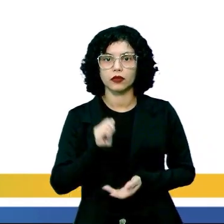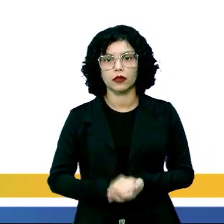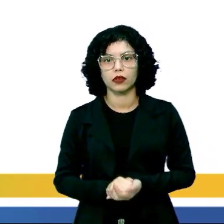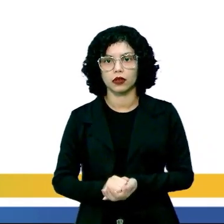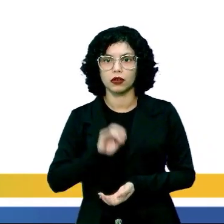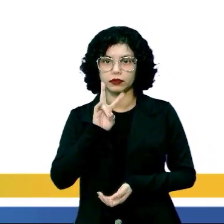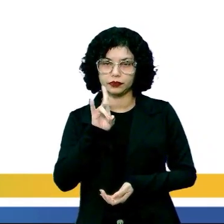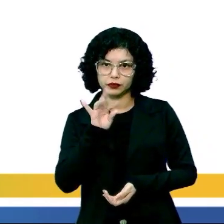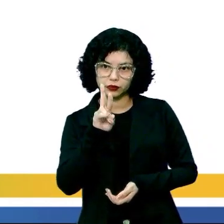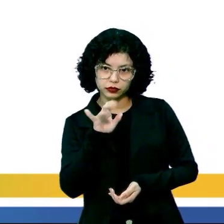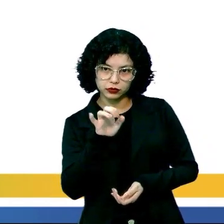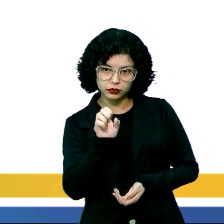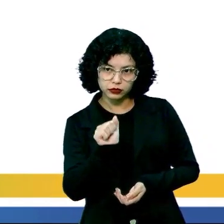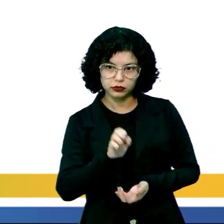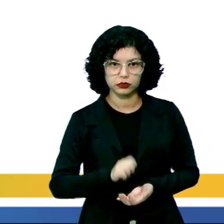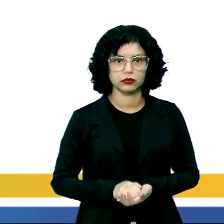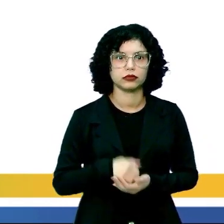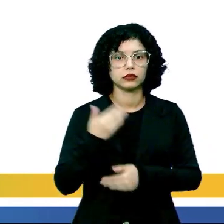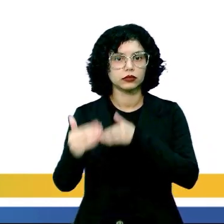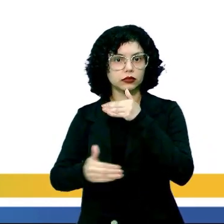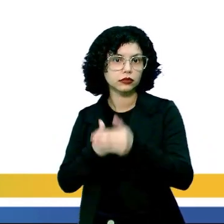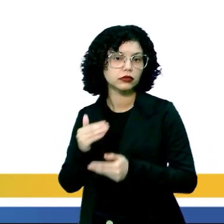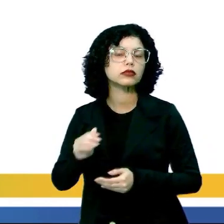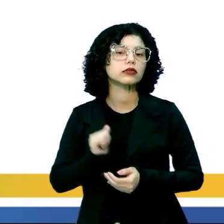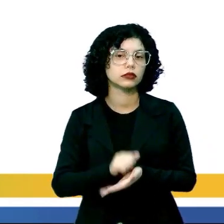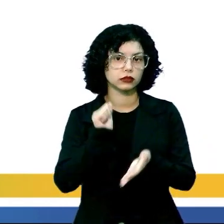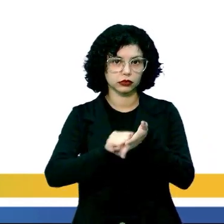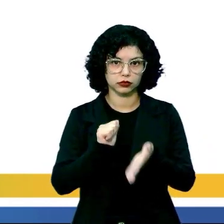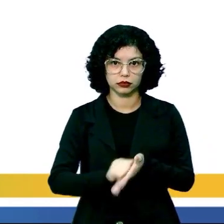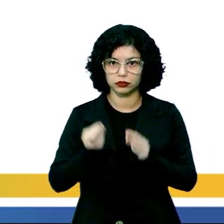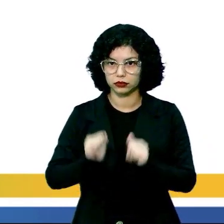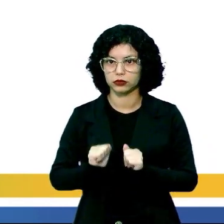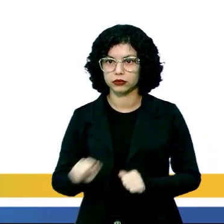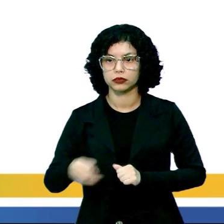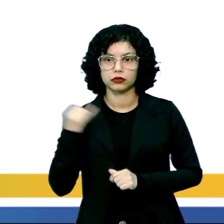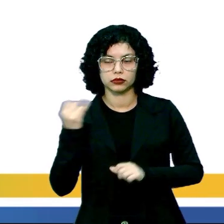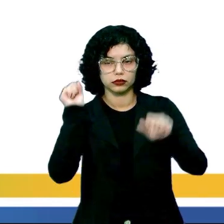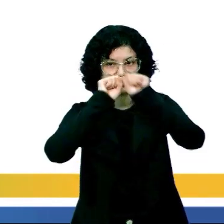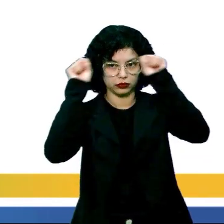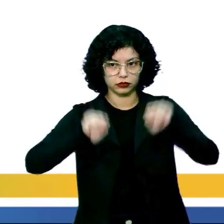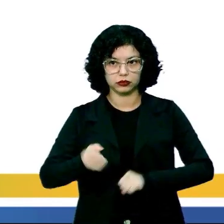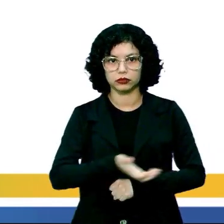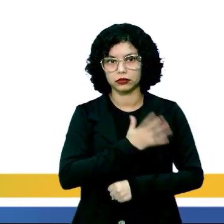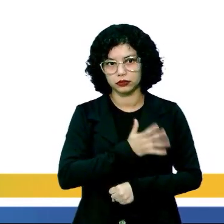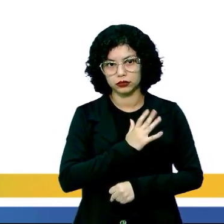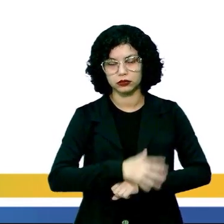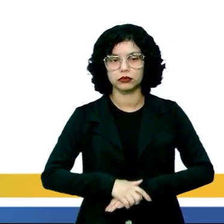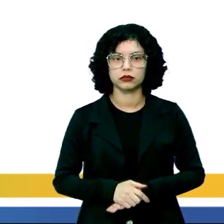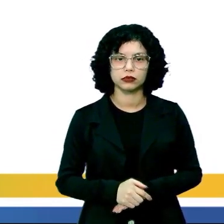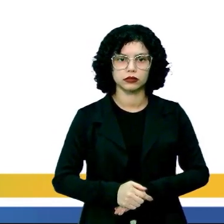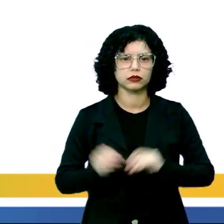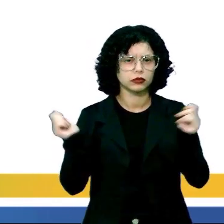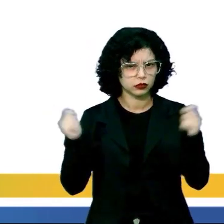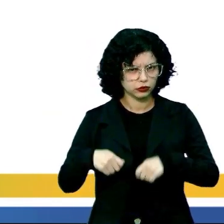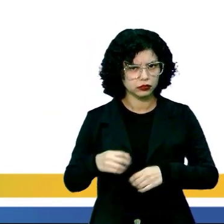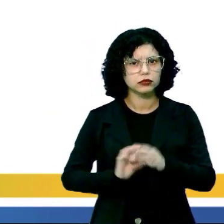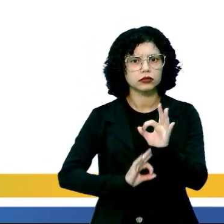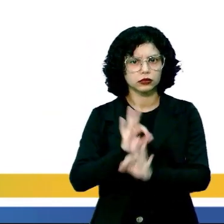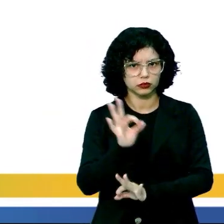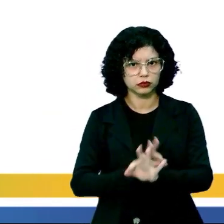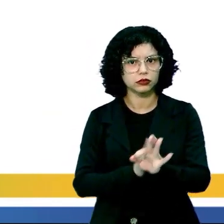de acidentes vasculares. O procedimento descrito pode ser essencial no funcionamento do sistema